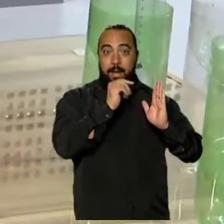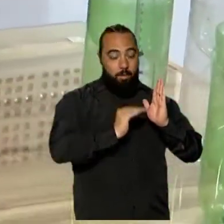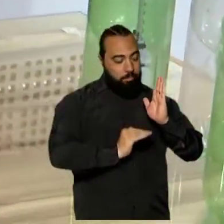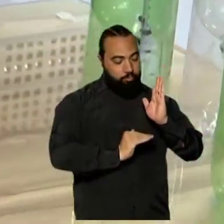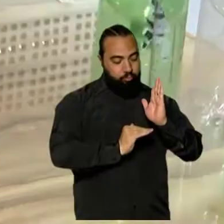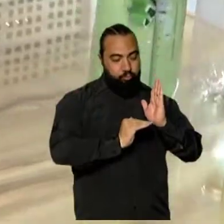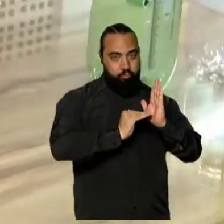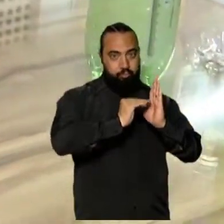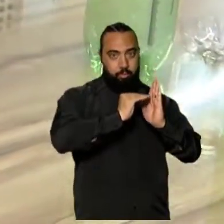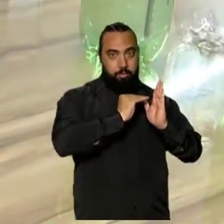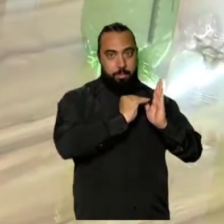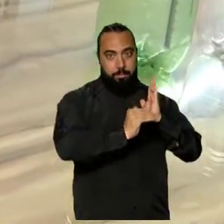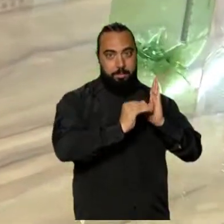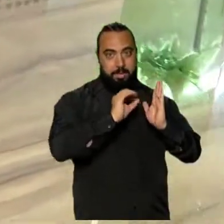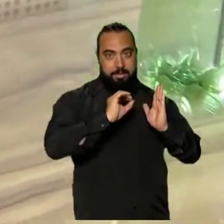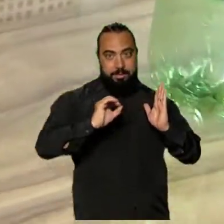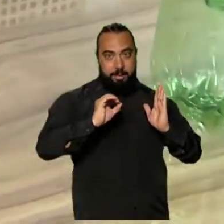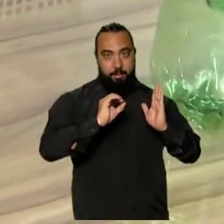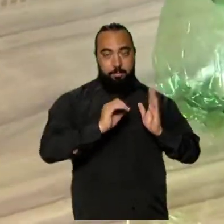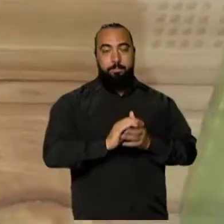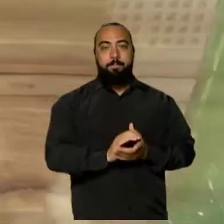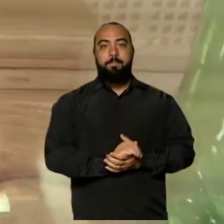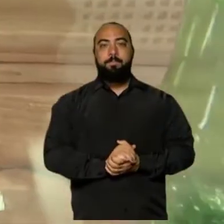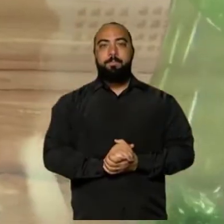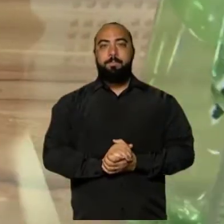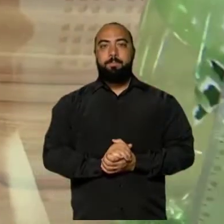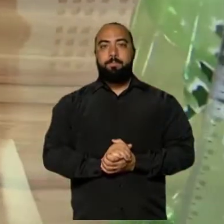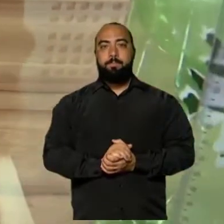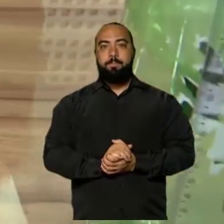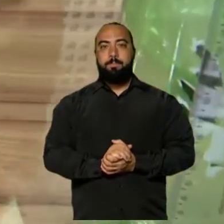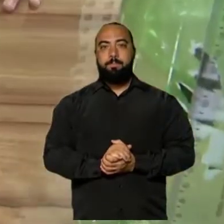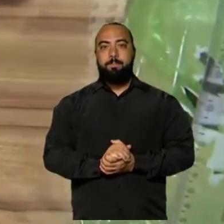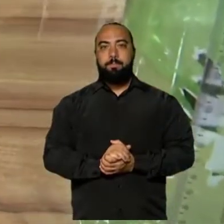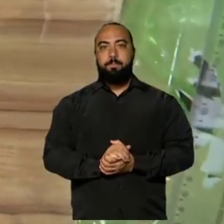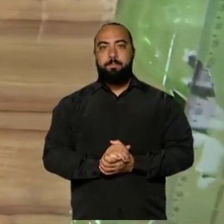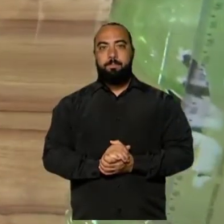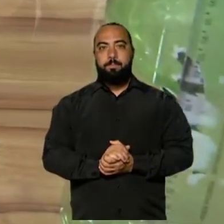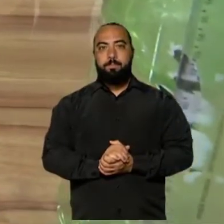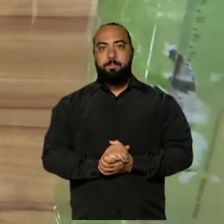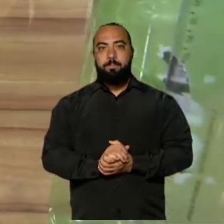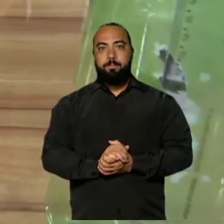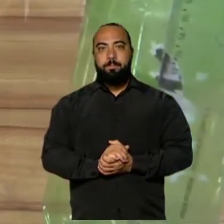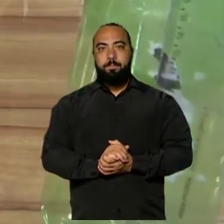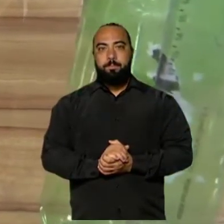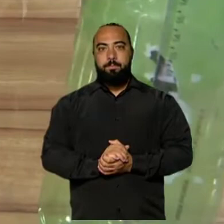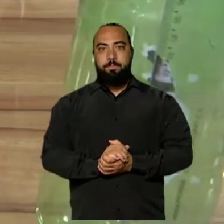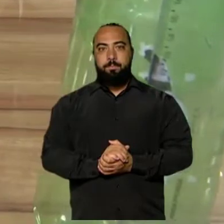marquinha. Eu seguro aqui para você a garrafa.